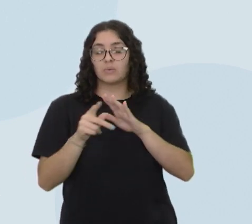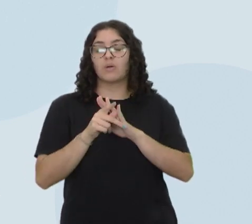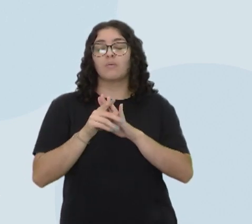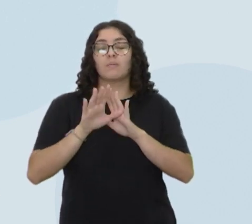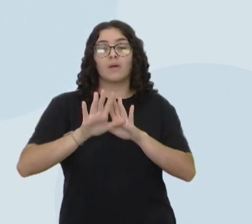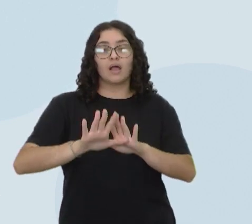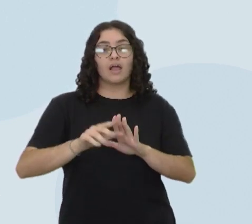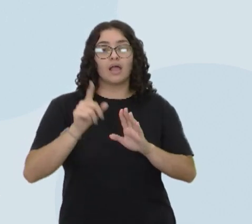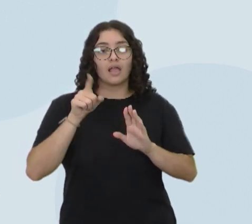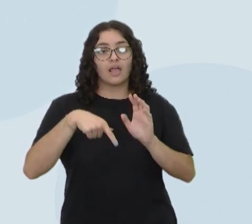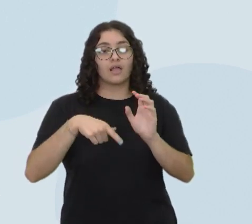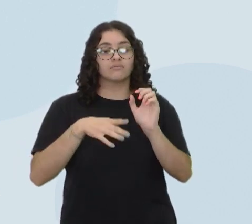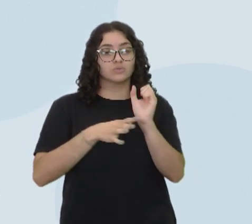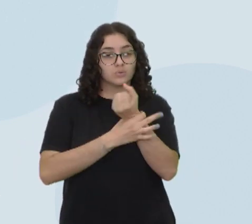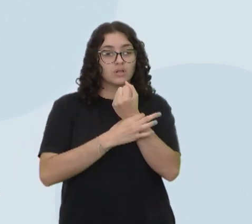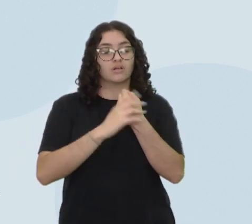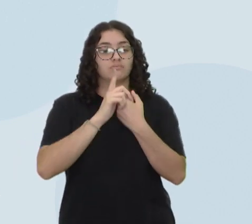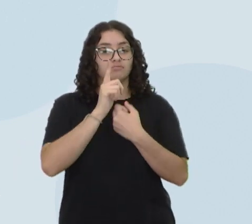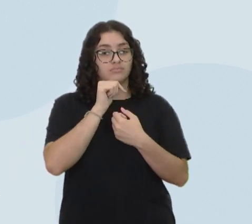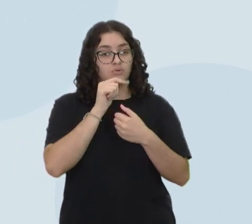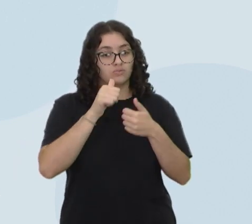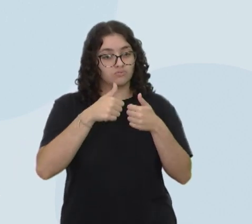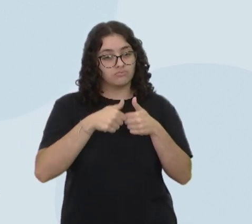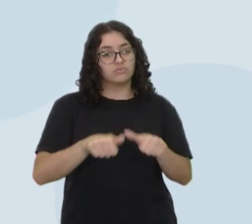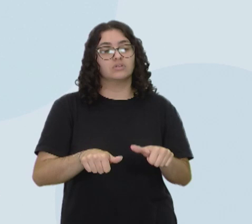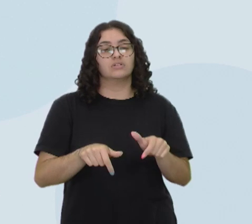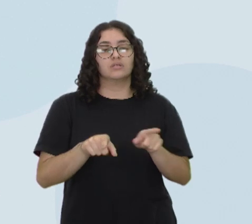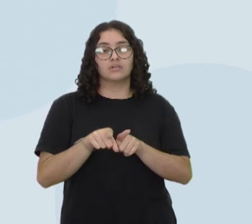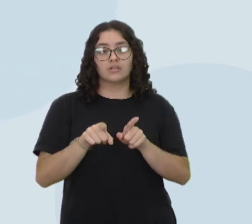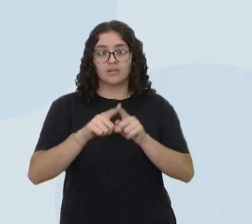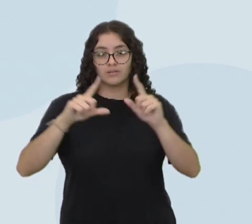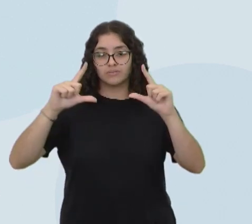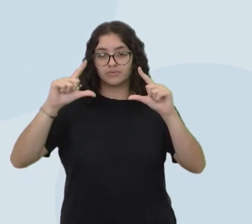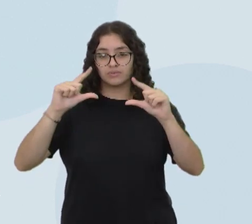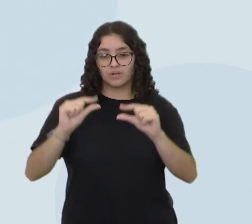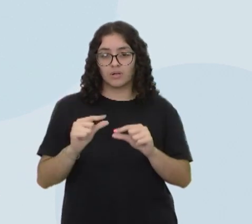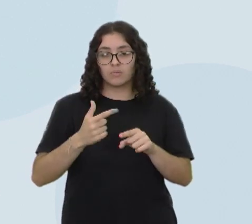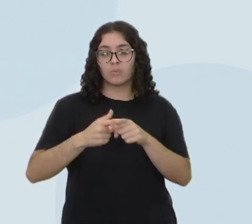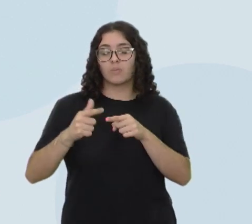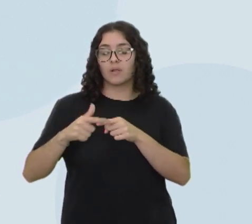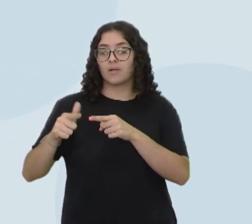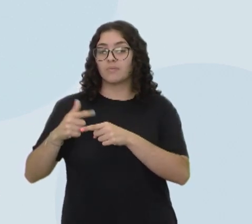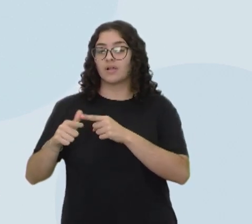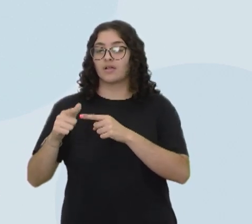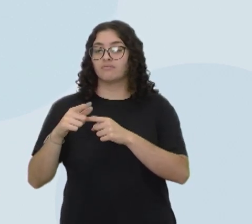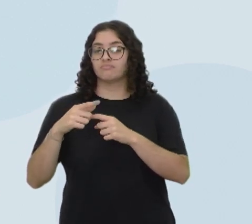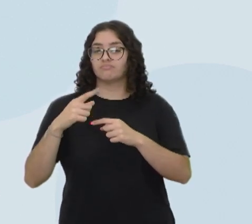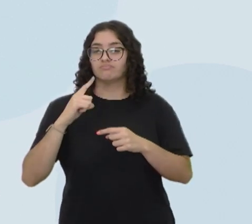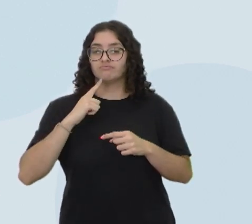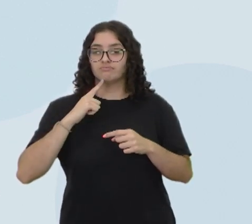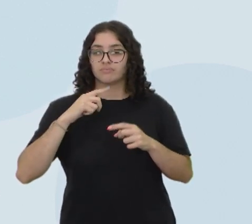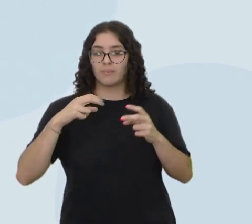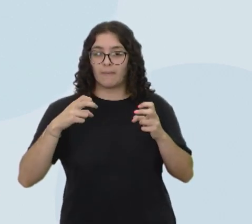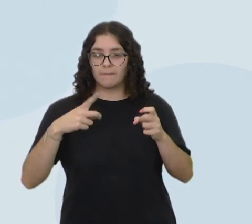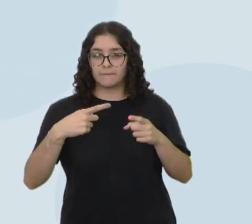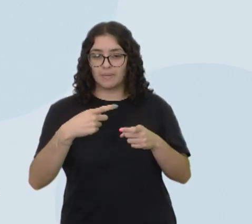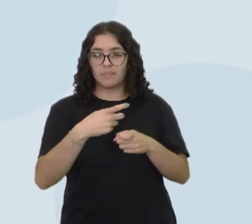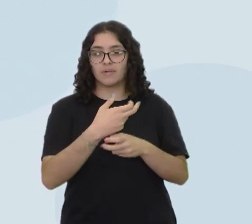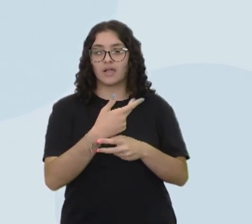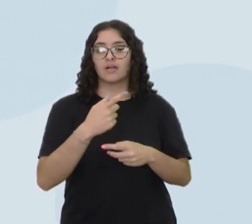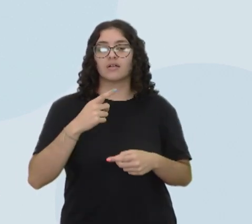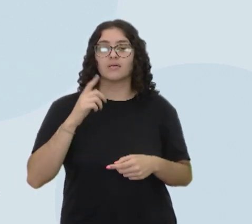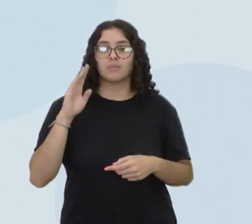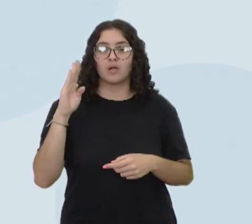nossos recursos hídricos. A redução de pragas e doenças pelo controle biológico e não pelo controle, por